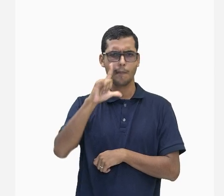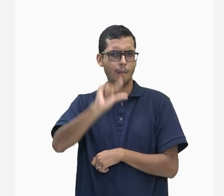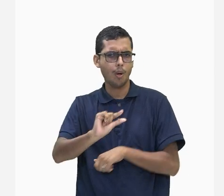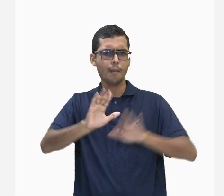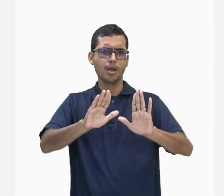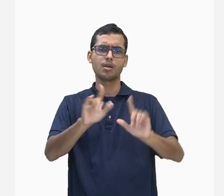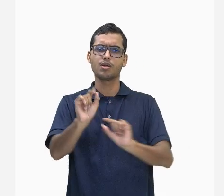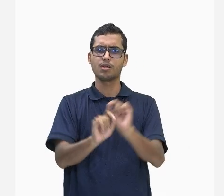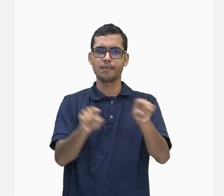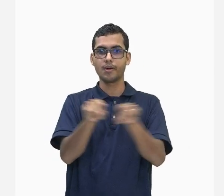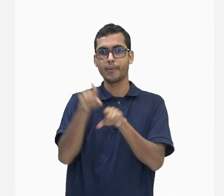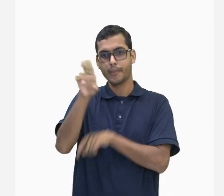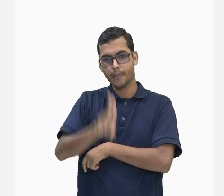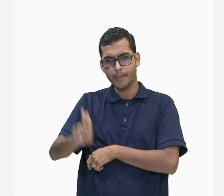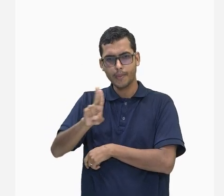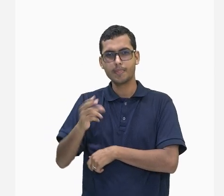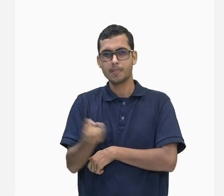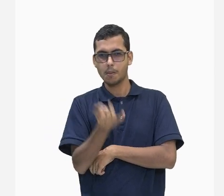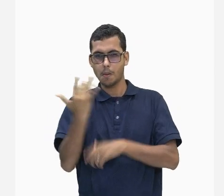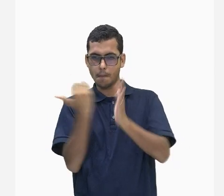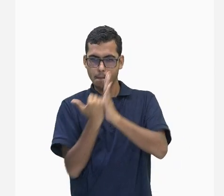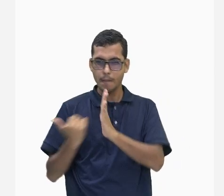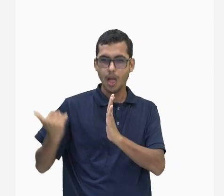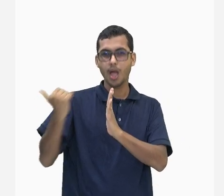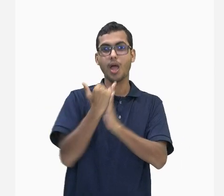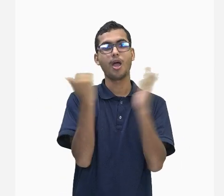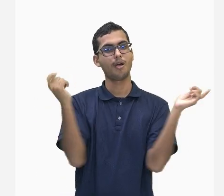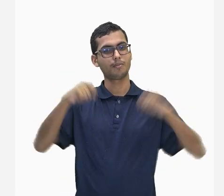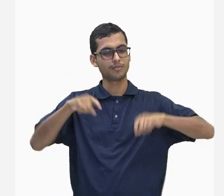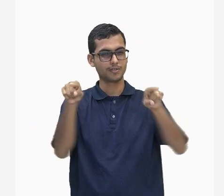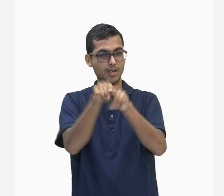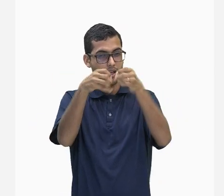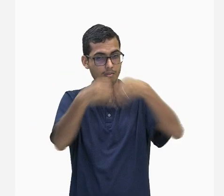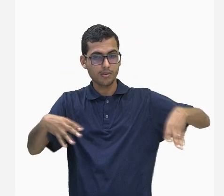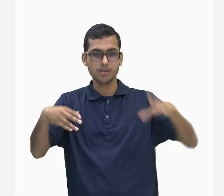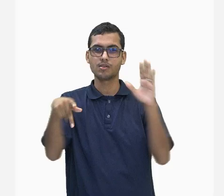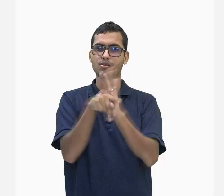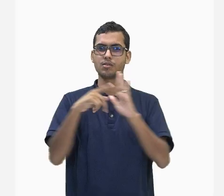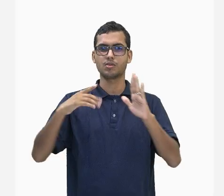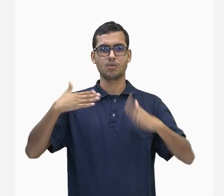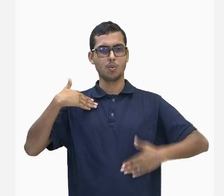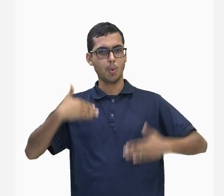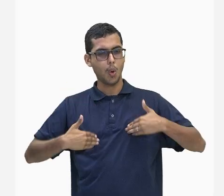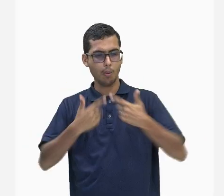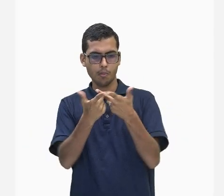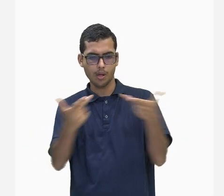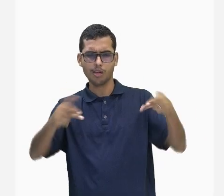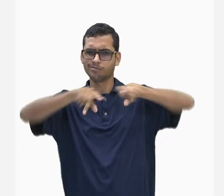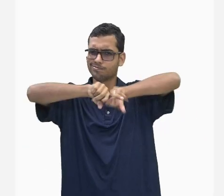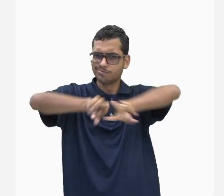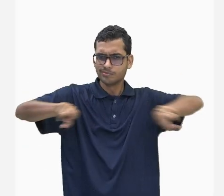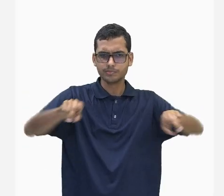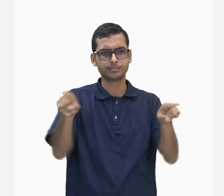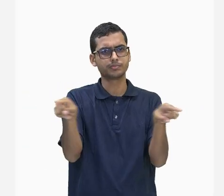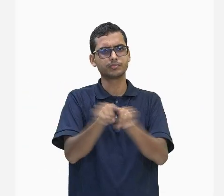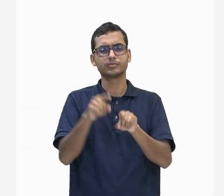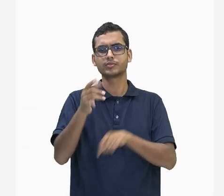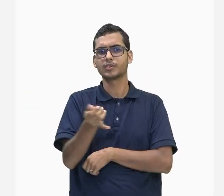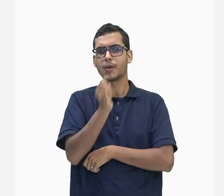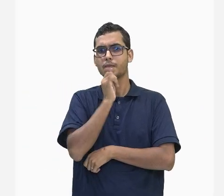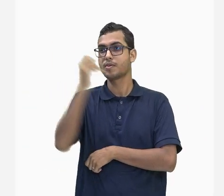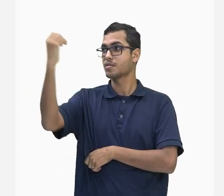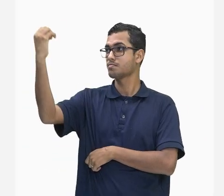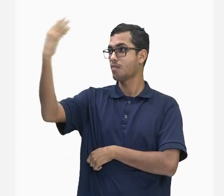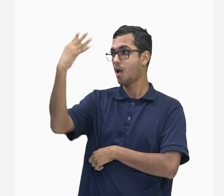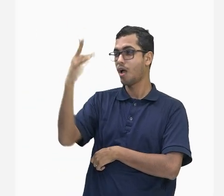usada em altas doses também pode causar efeitos biológicos diversos. E exemplos desse tipo de radiação: a